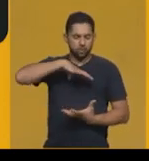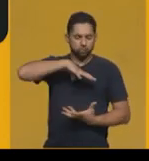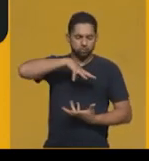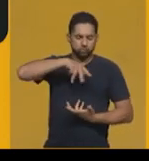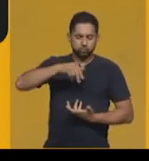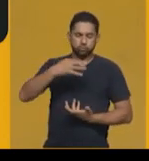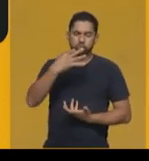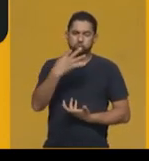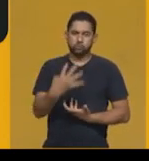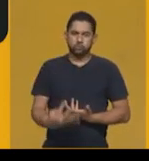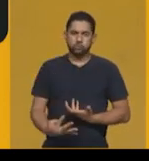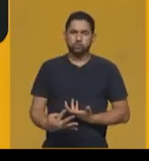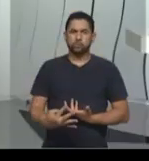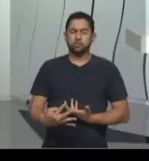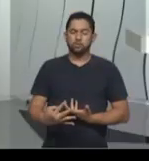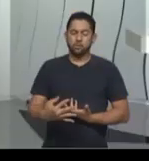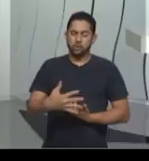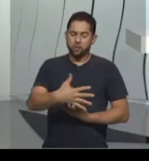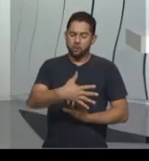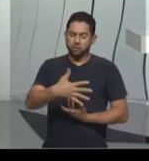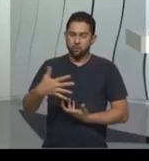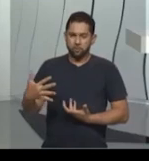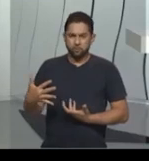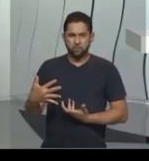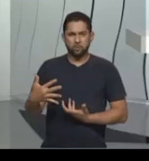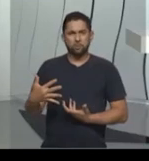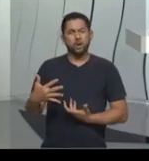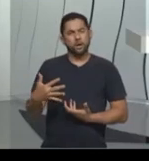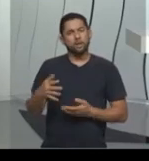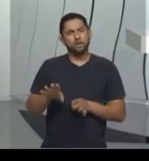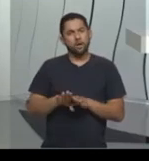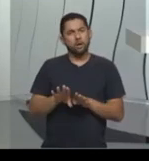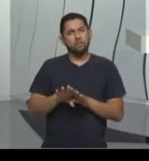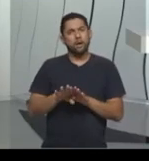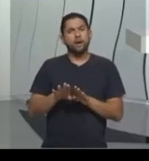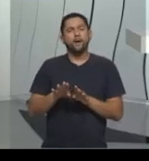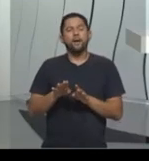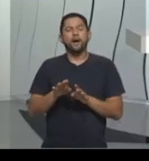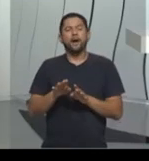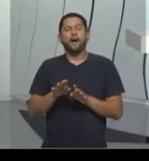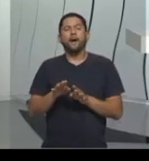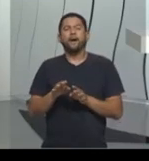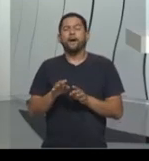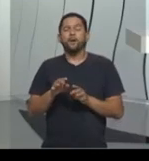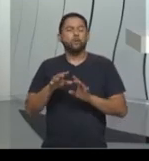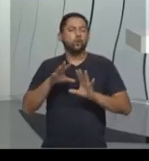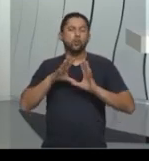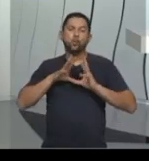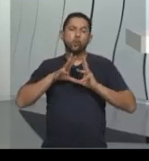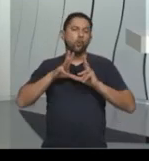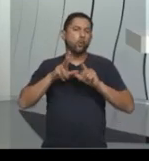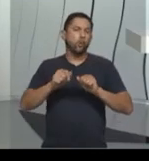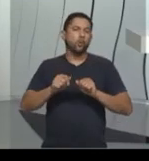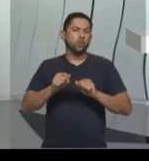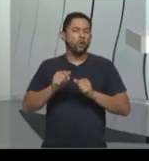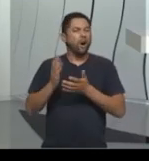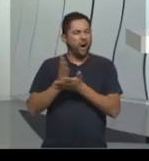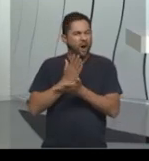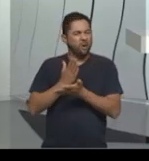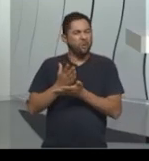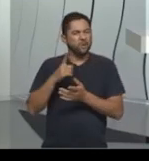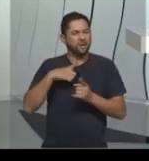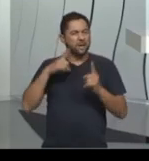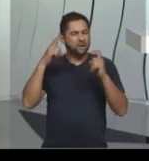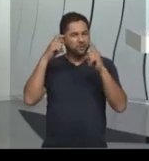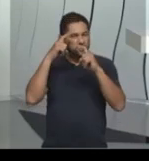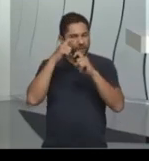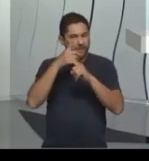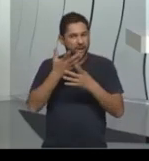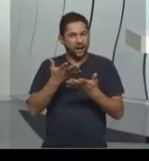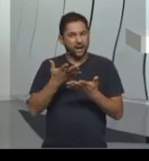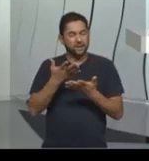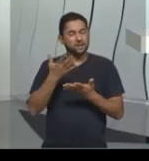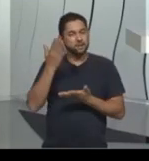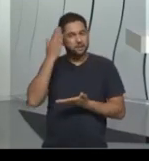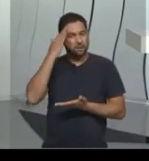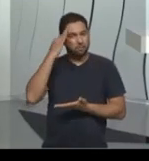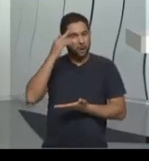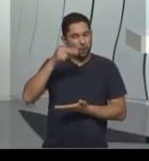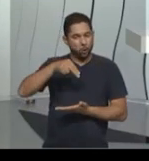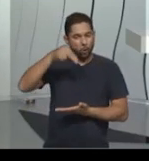de latitudes e longitudes, né? Os graus, aquela coisa toda, que muitos alunos têm aquela dificuldade de localizar norte,